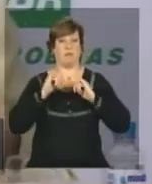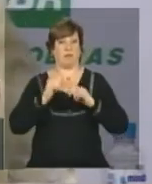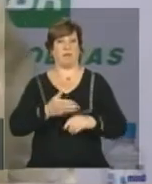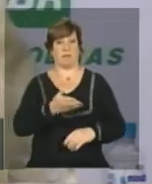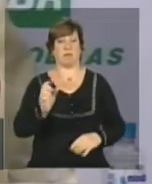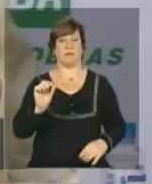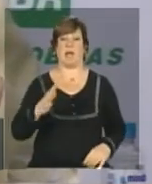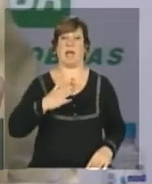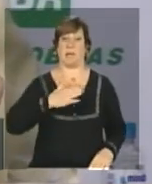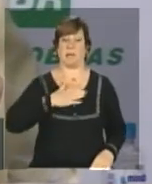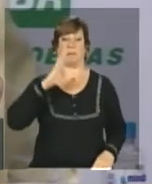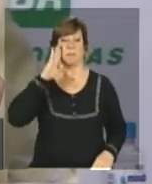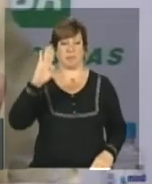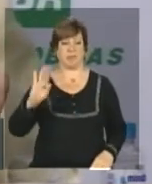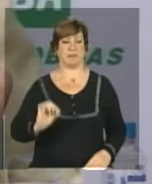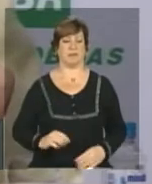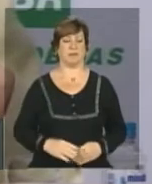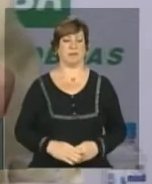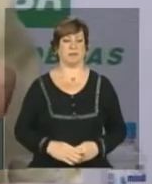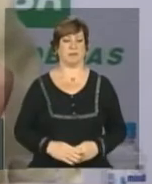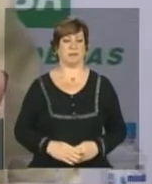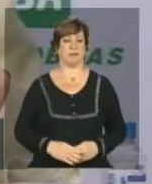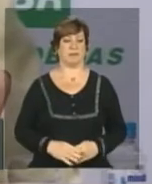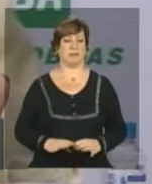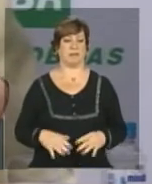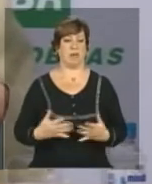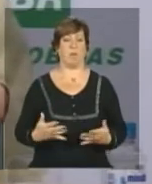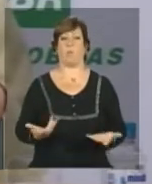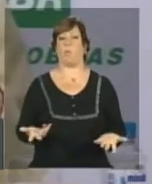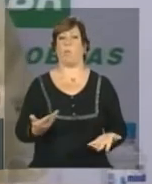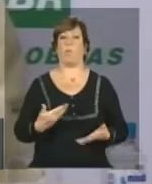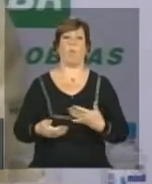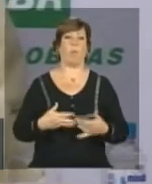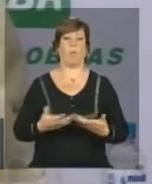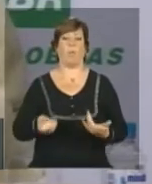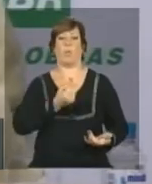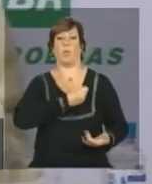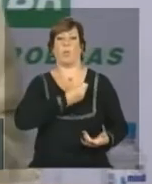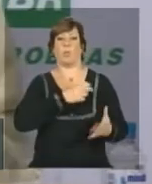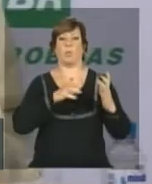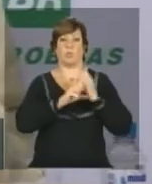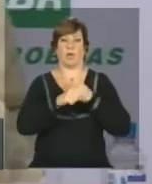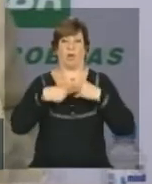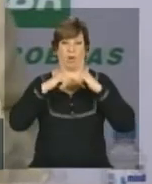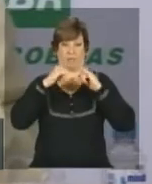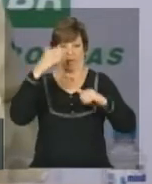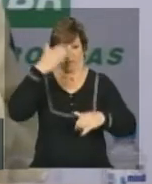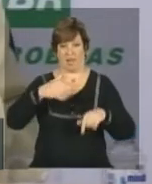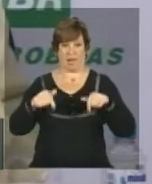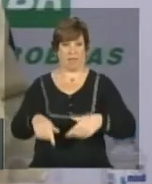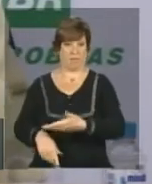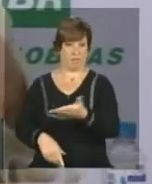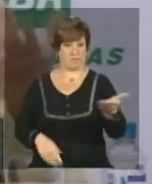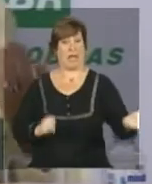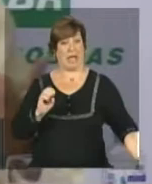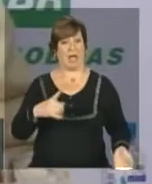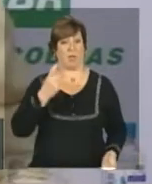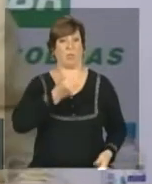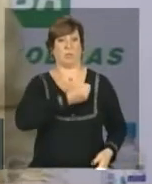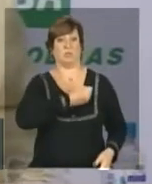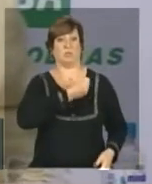é a minha prioridade. Então, qualquer número que eu falar aqui para vocês é um